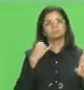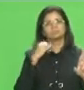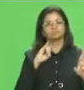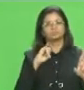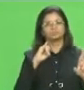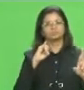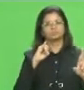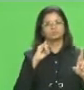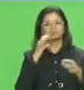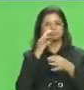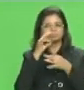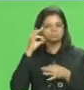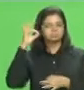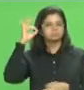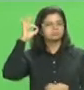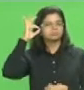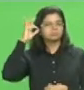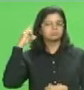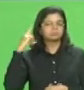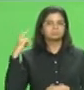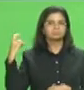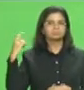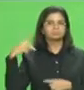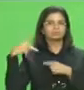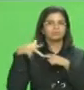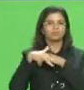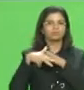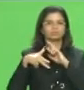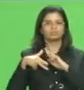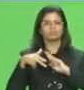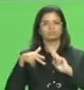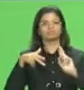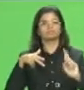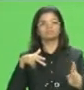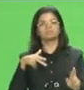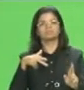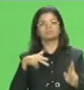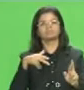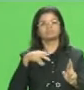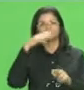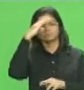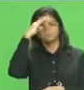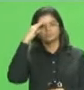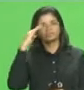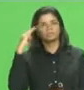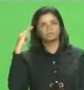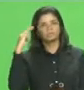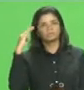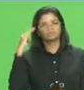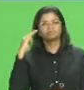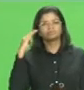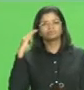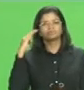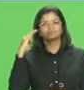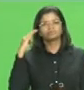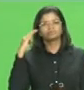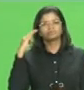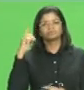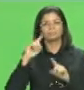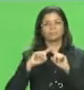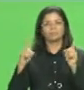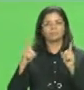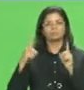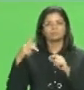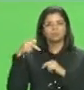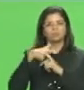foi cortado durante a resposta do candidato Eduardo Braith. Não se trata de